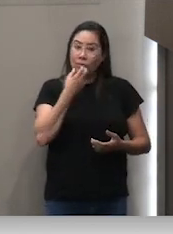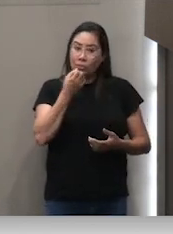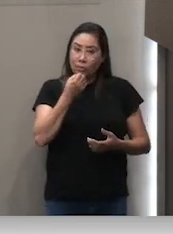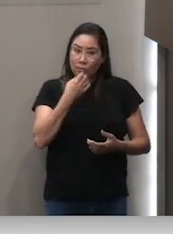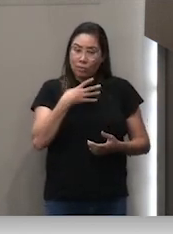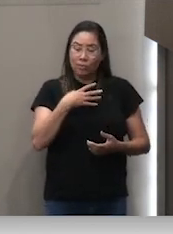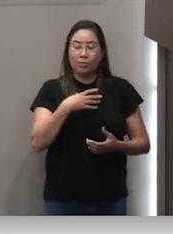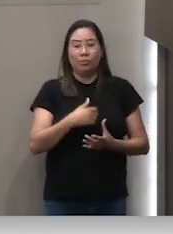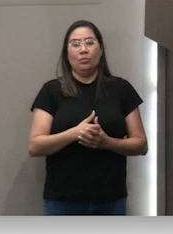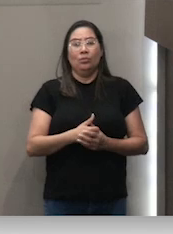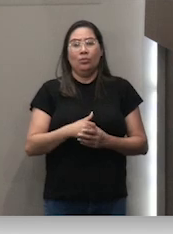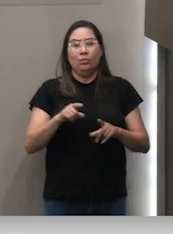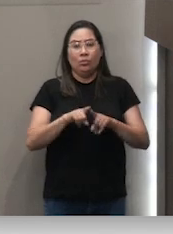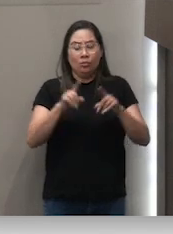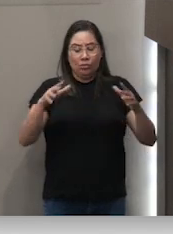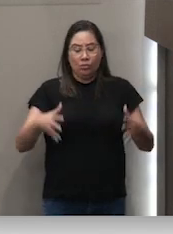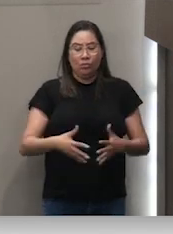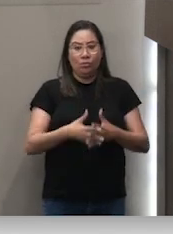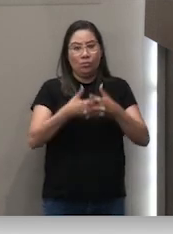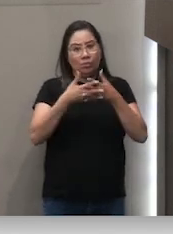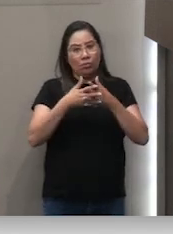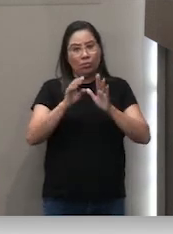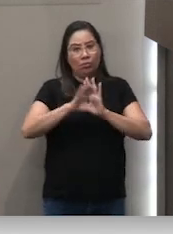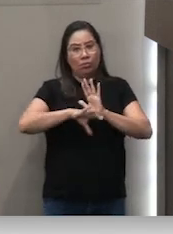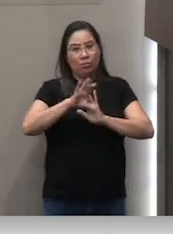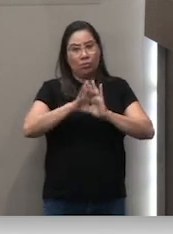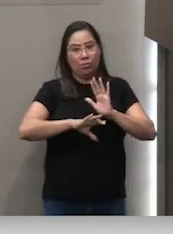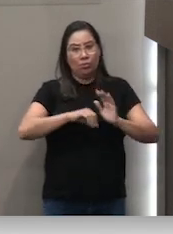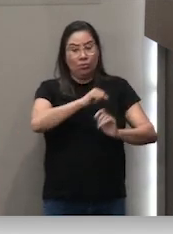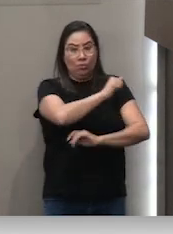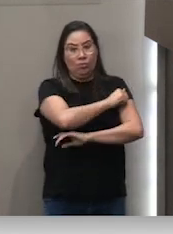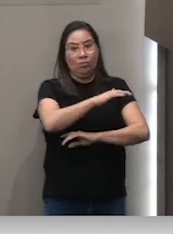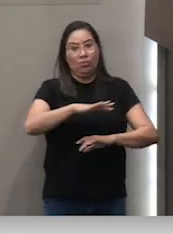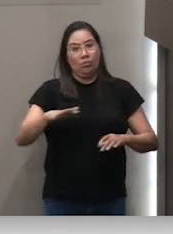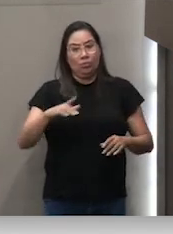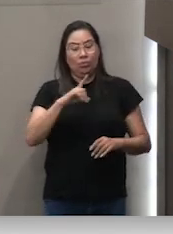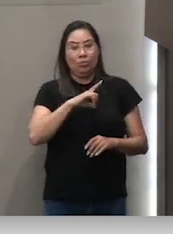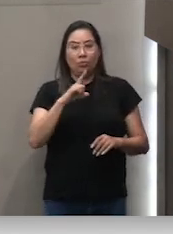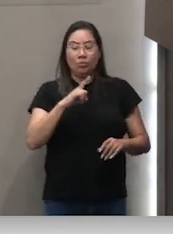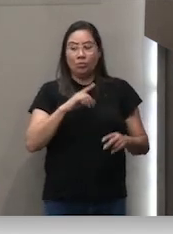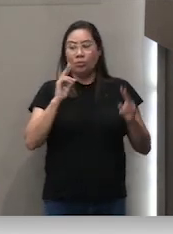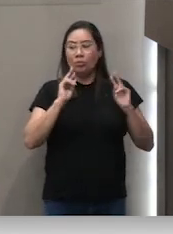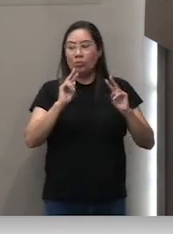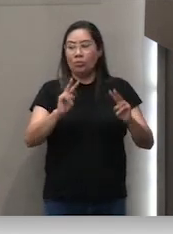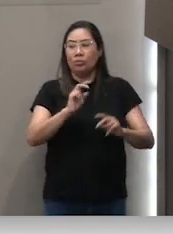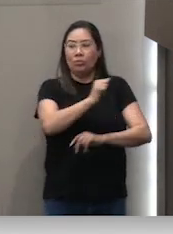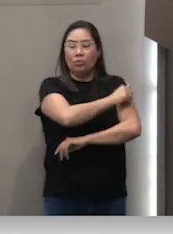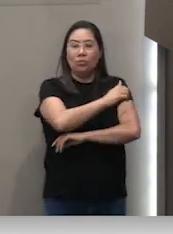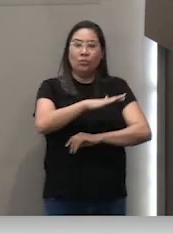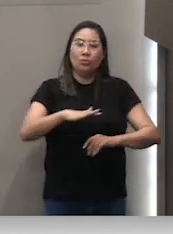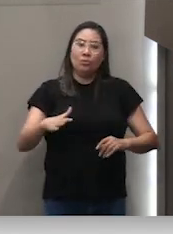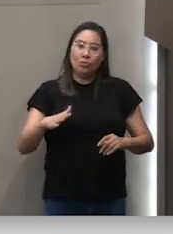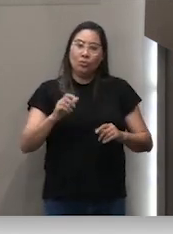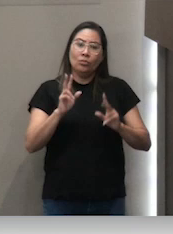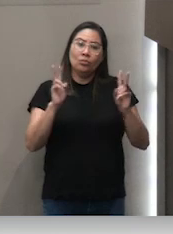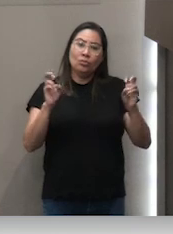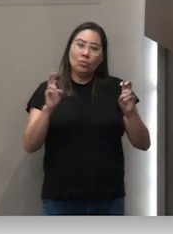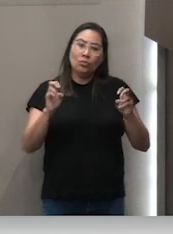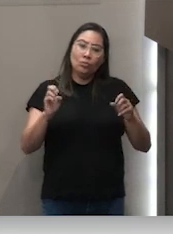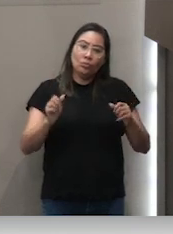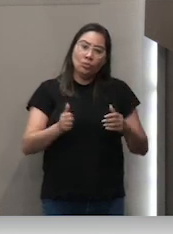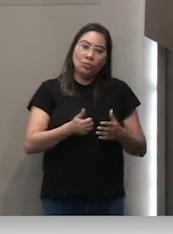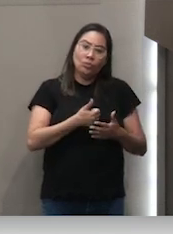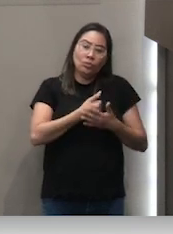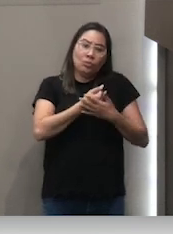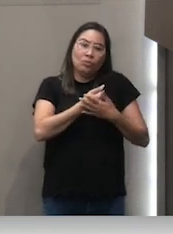ser uma integração curricular para o estudante. Vai ter a visão do estudante, né, sobre o acolhimento e o reconhecimento